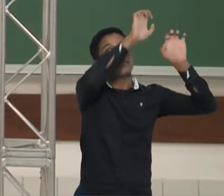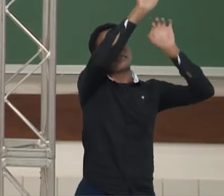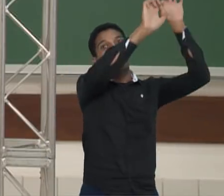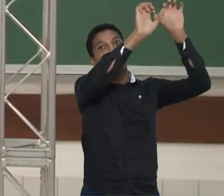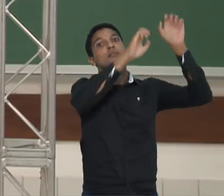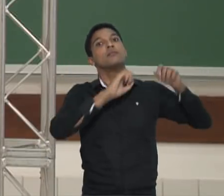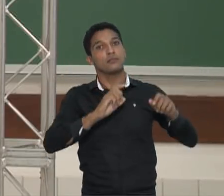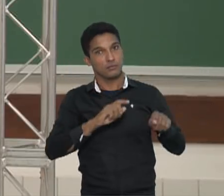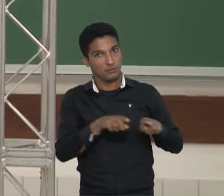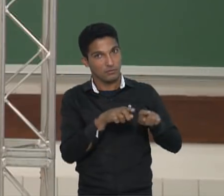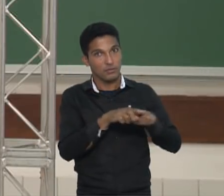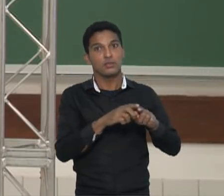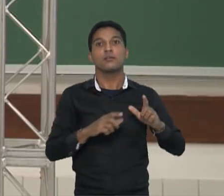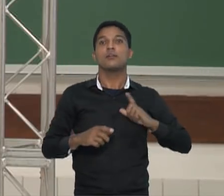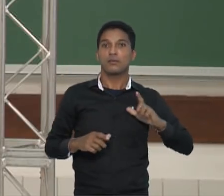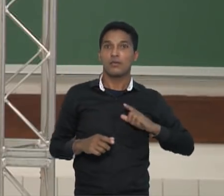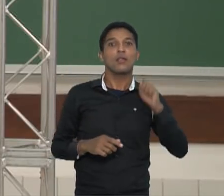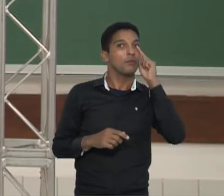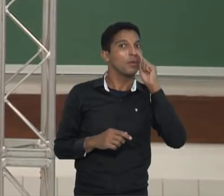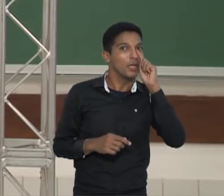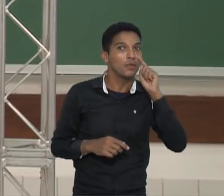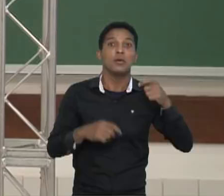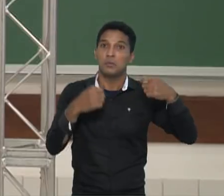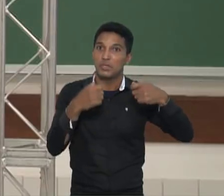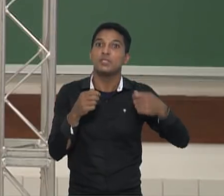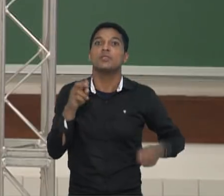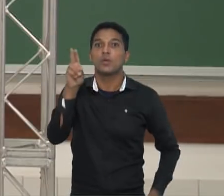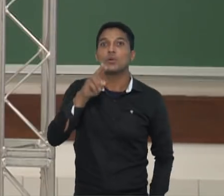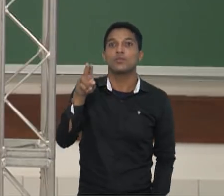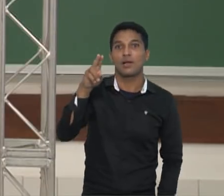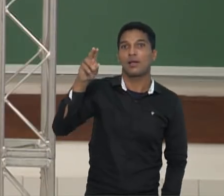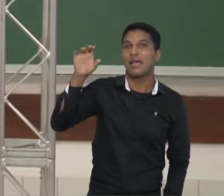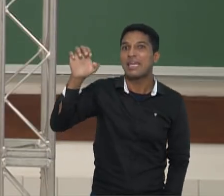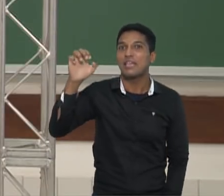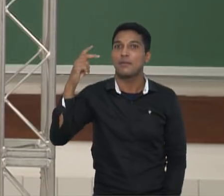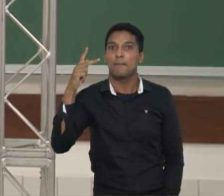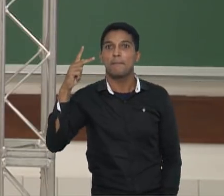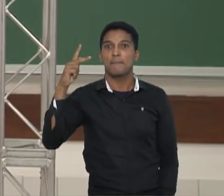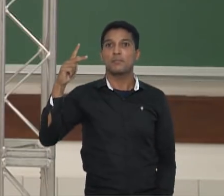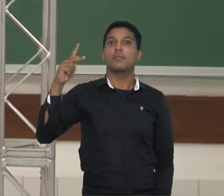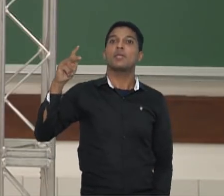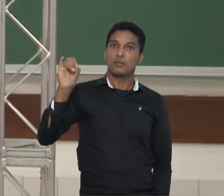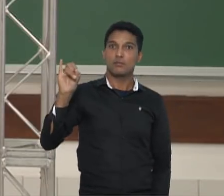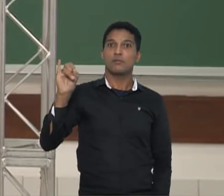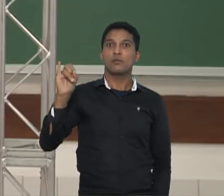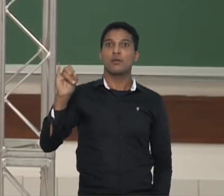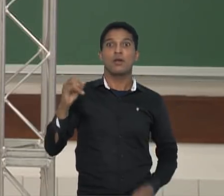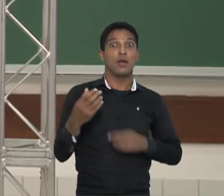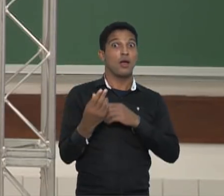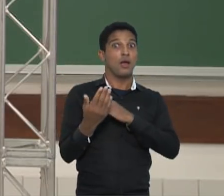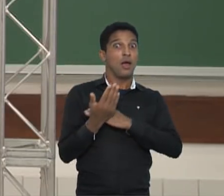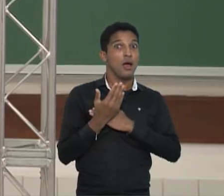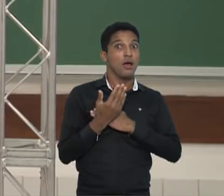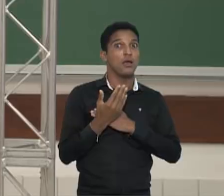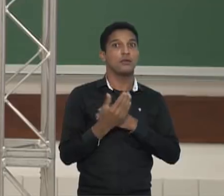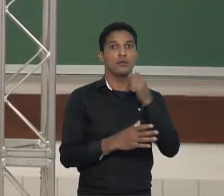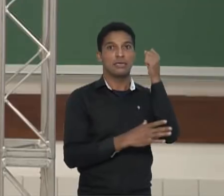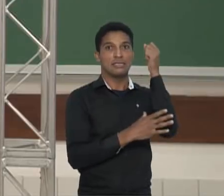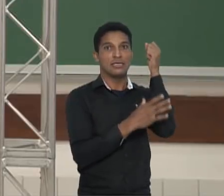são necessários o uso de diversos equipamentos para garantir a segurança do